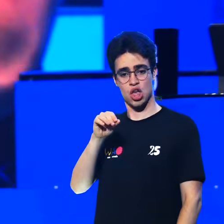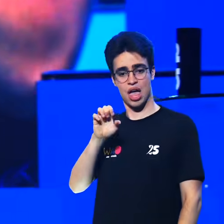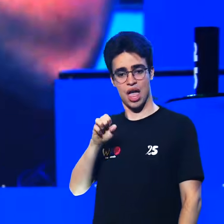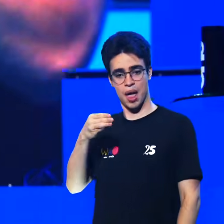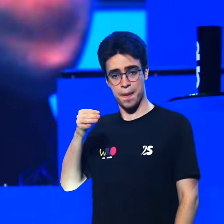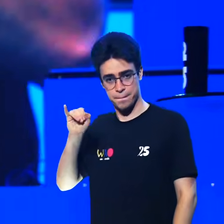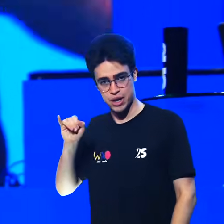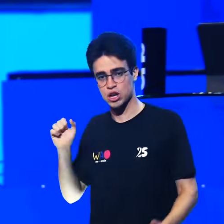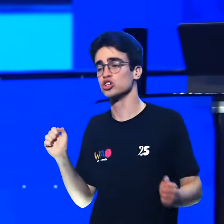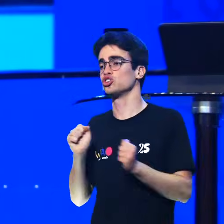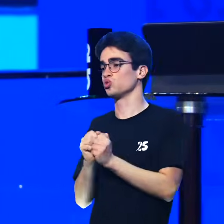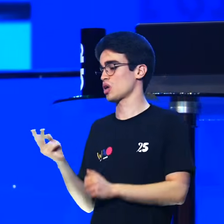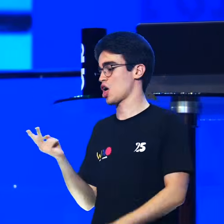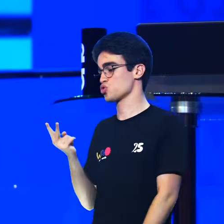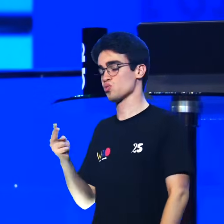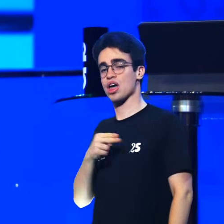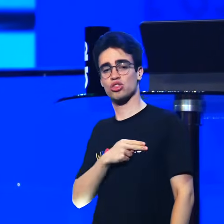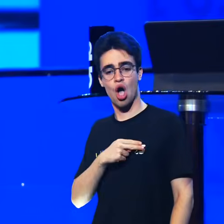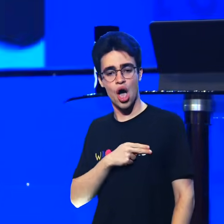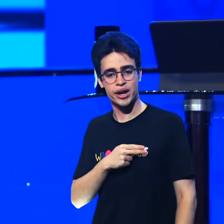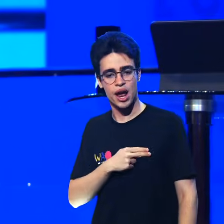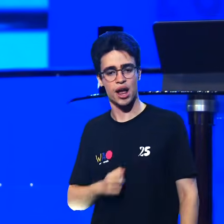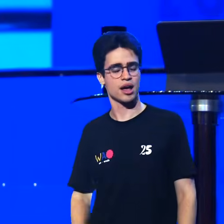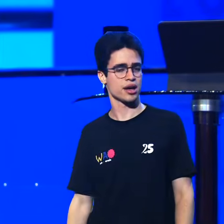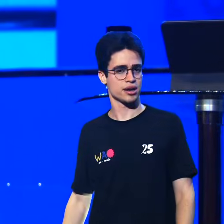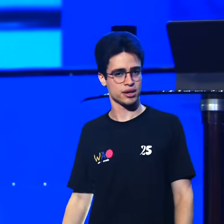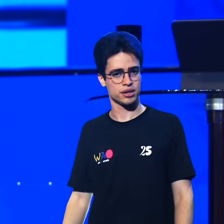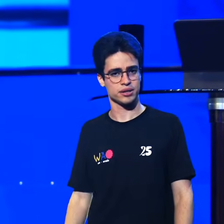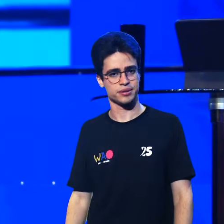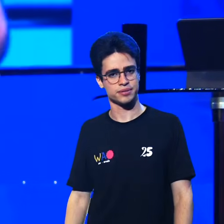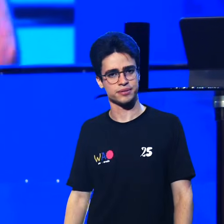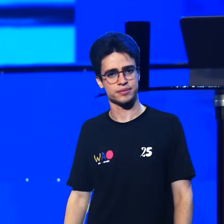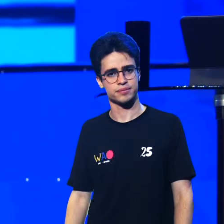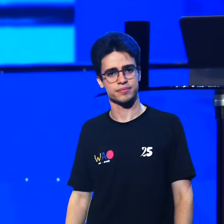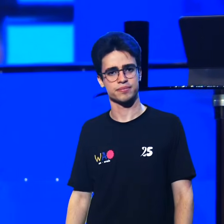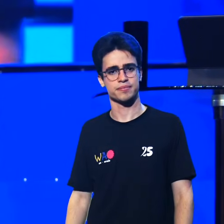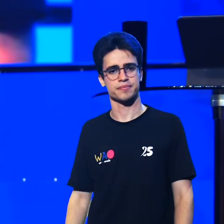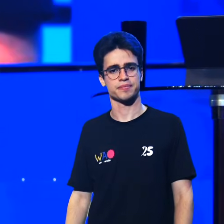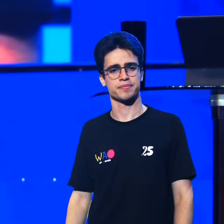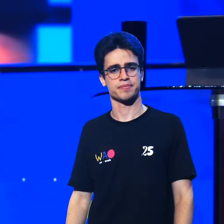Orfa e com Ruth, suas 2 noras.